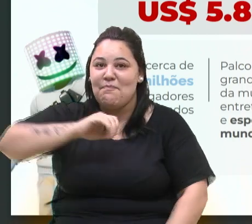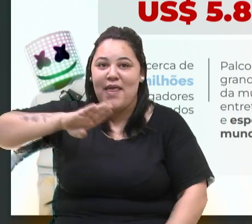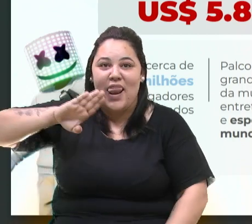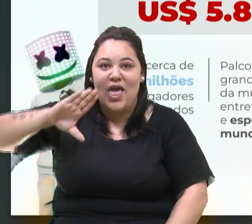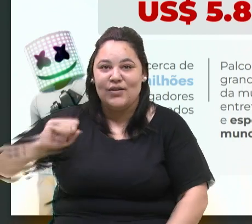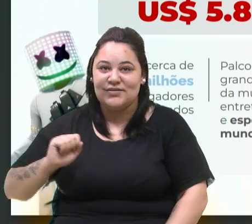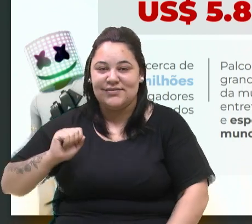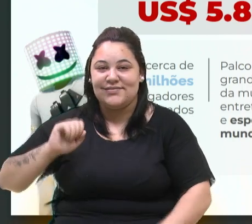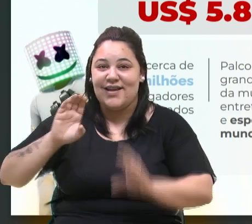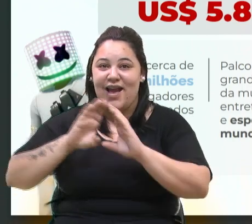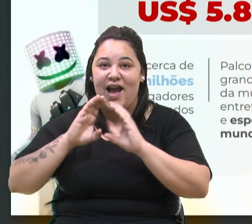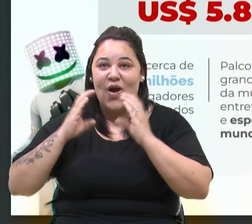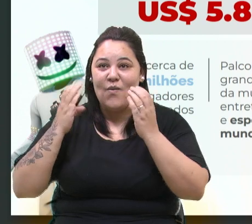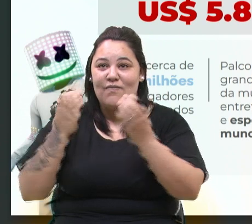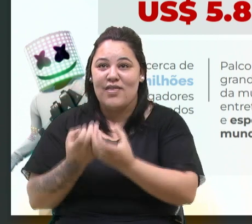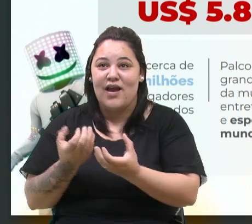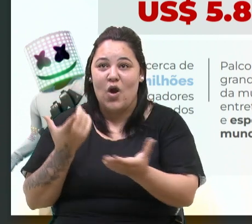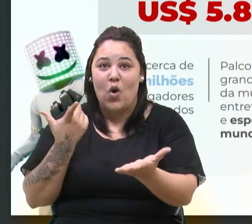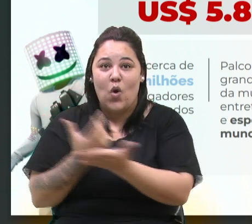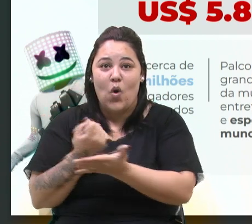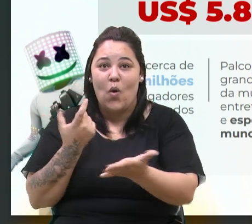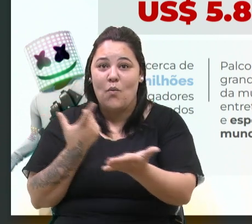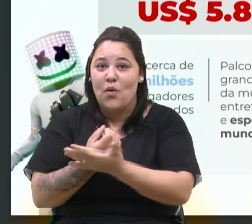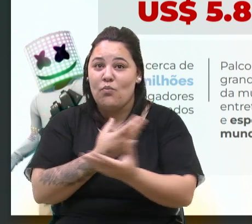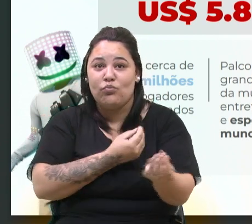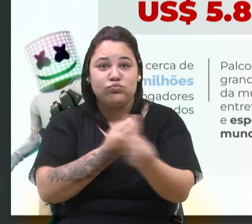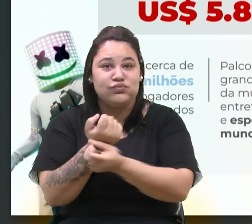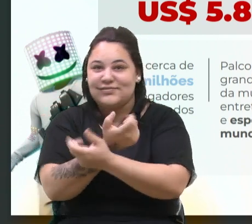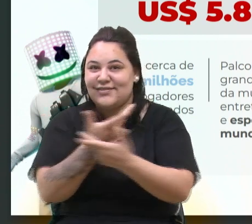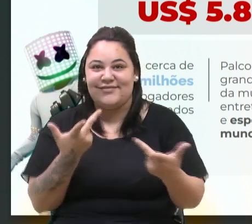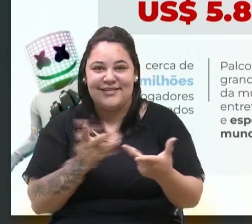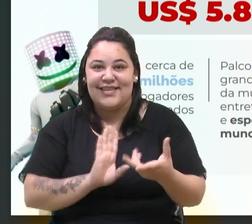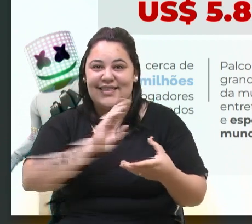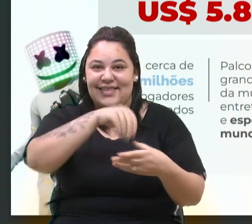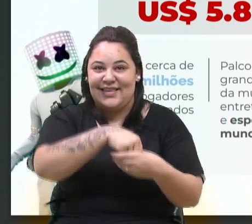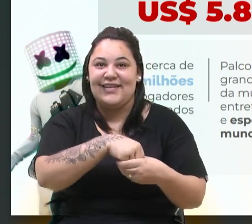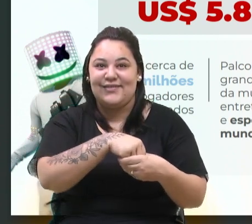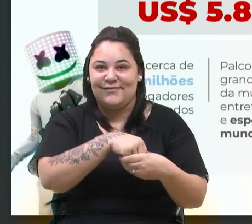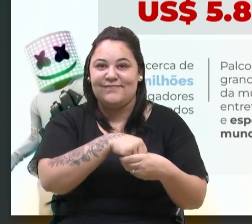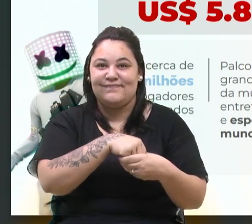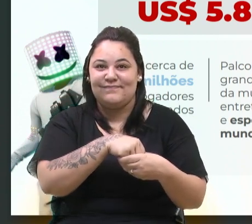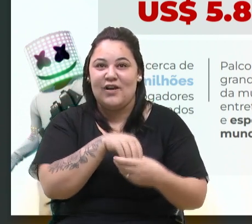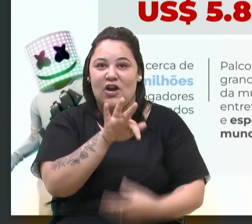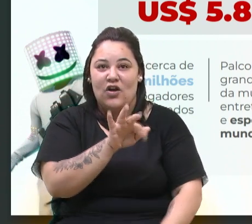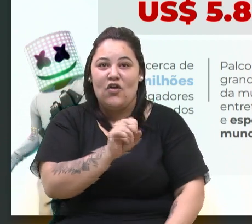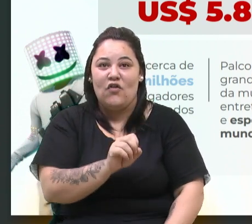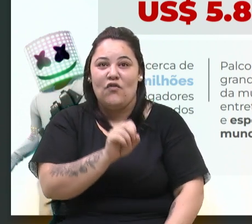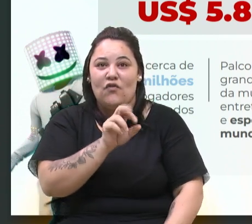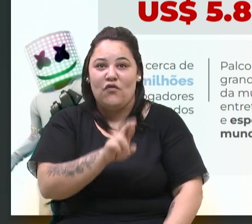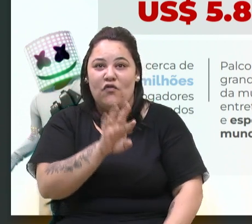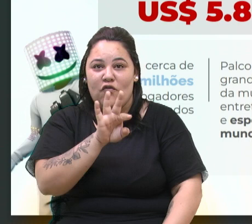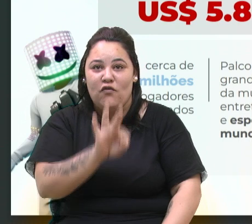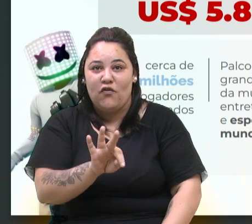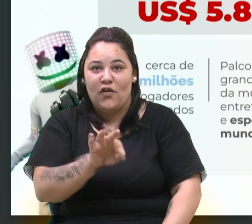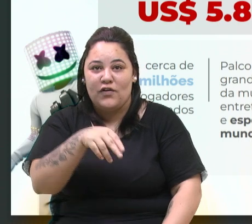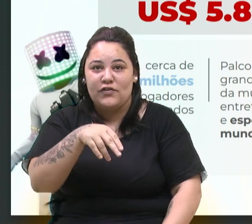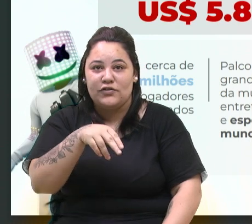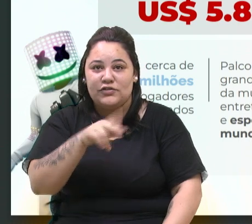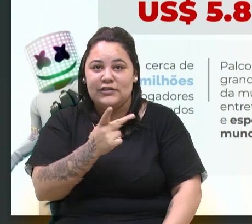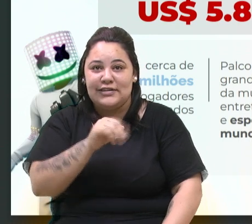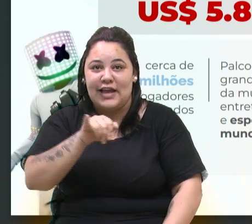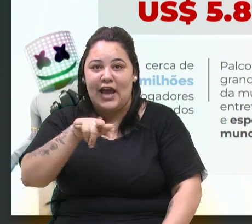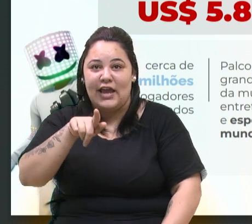comprou 6 bilhões de itens dentro do Roblox. O Fortnite, uma receita, vereador Felipe, de